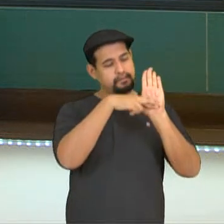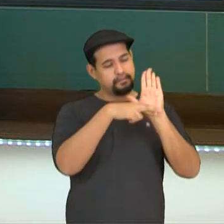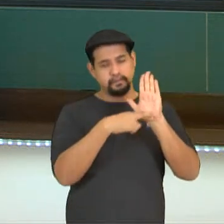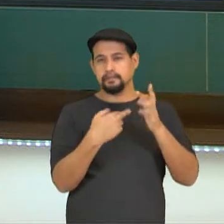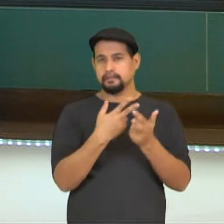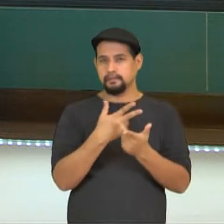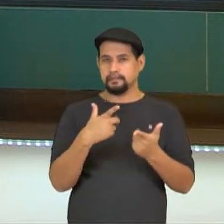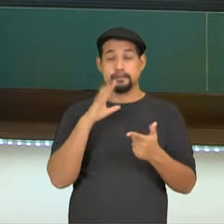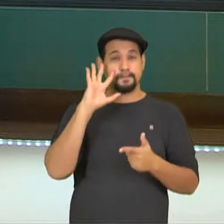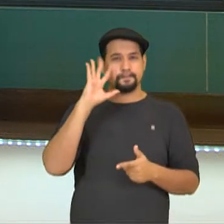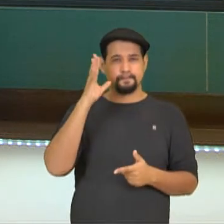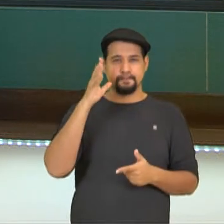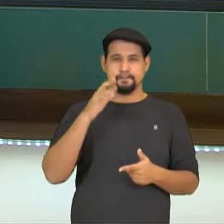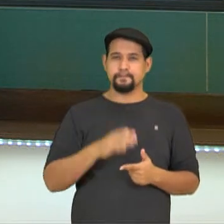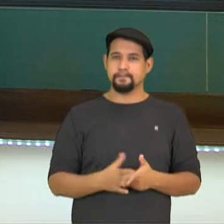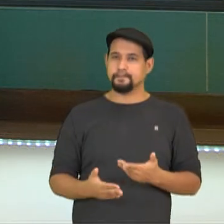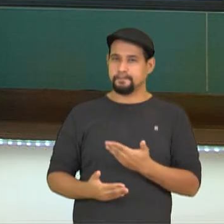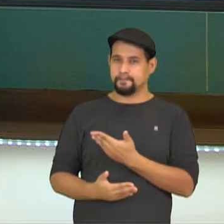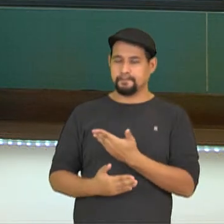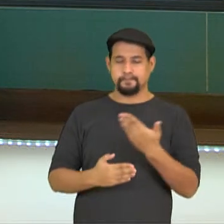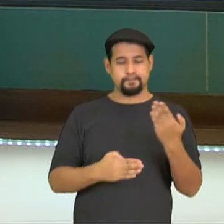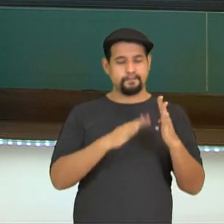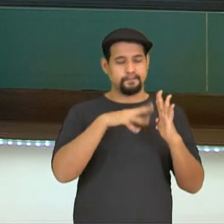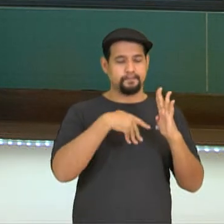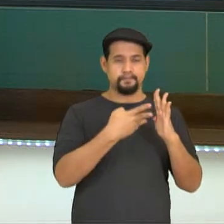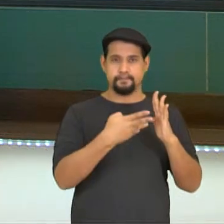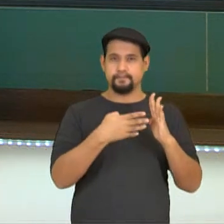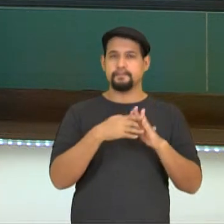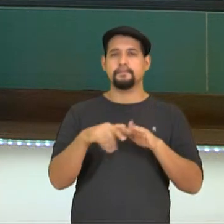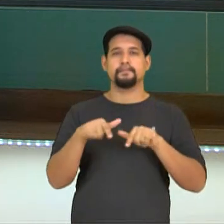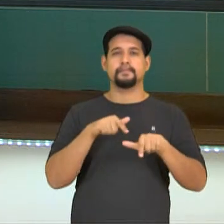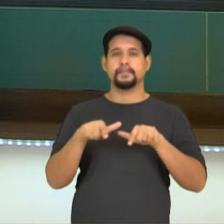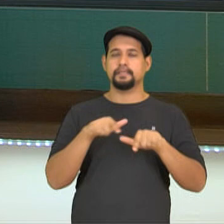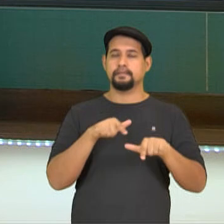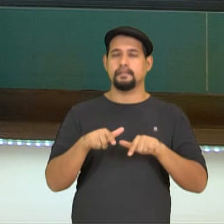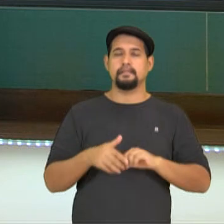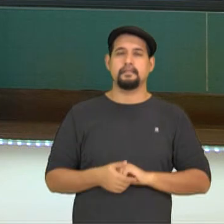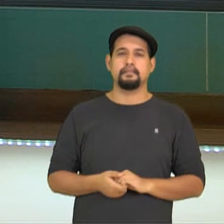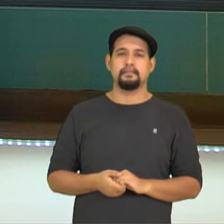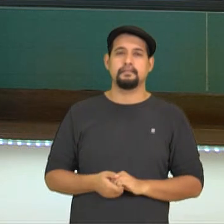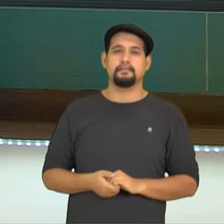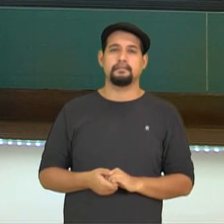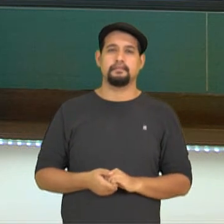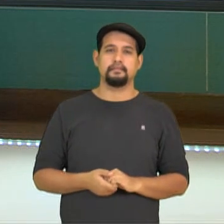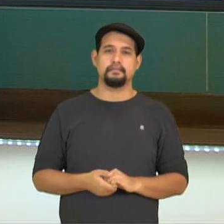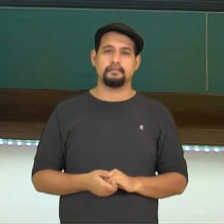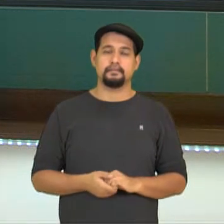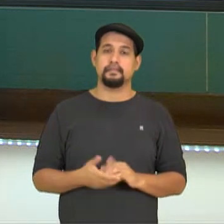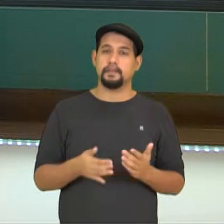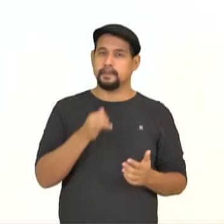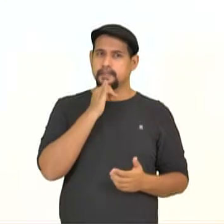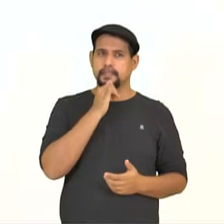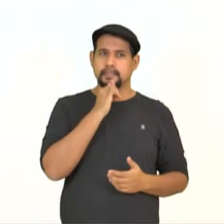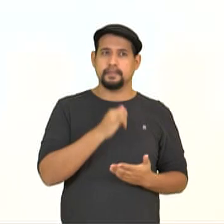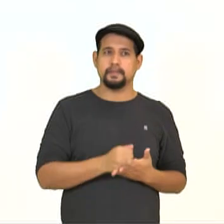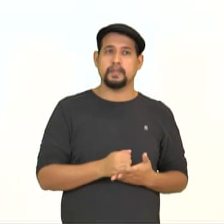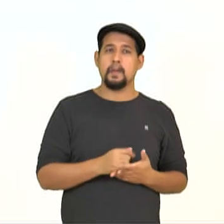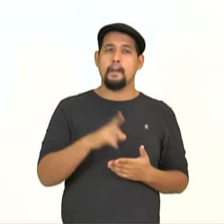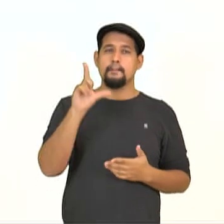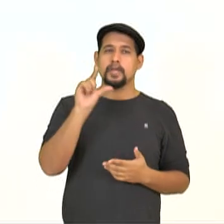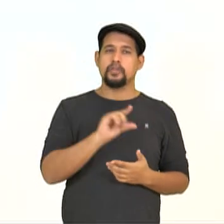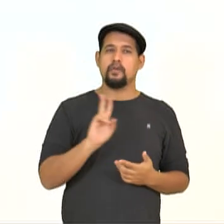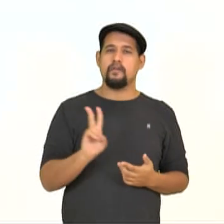comum que acontece aqui nesses gráficos de função quadrática, beleza? Então aqui, ó, quanto menor o